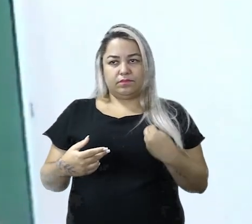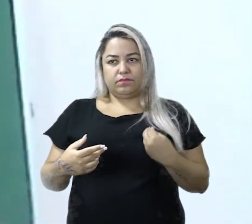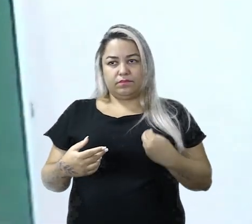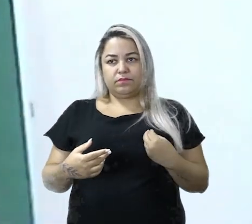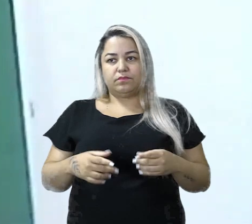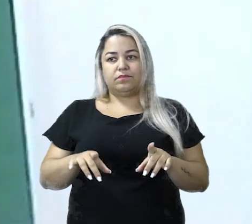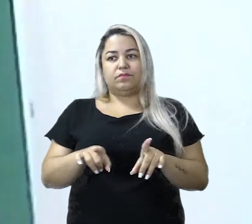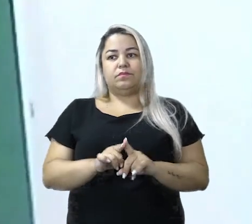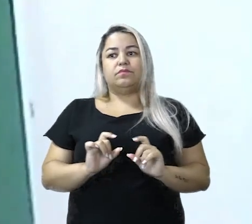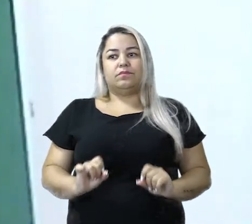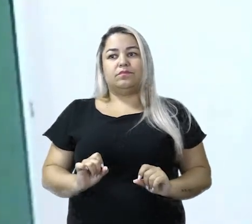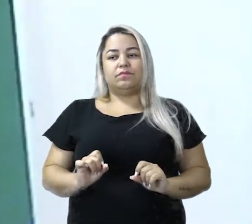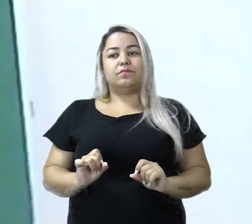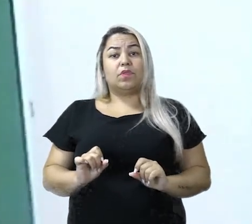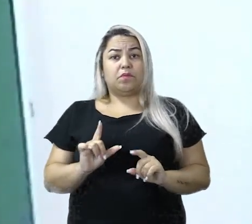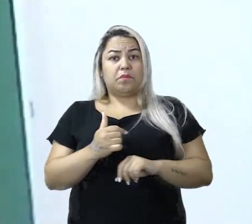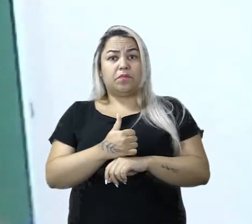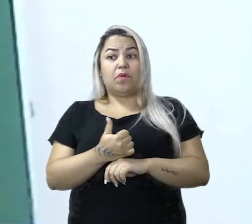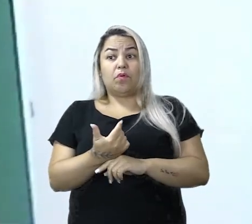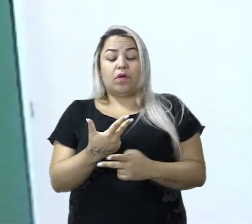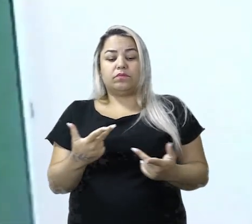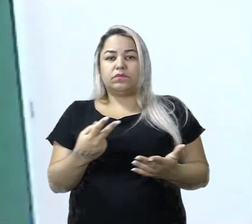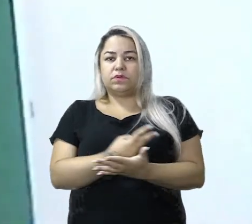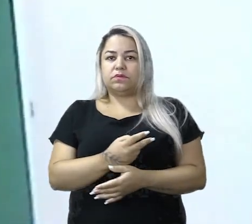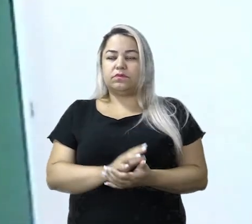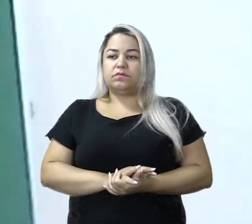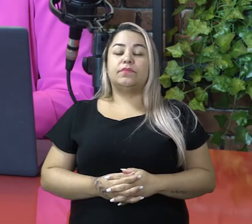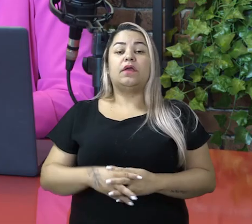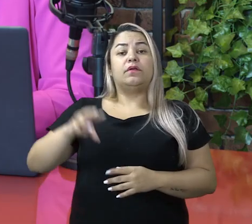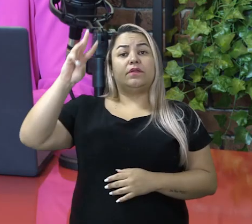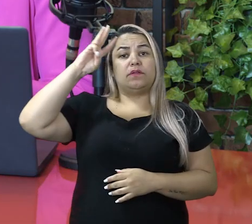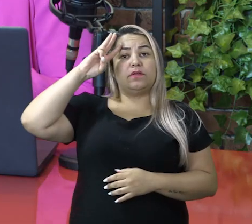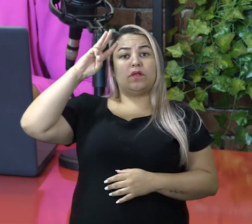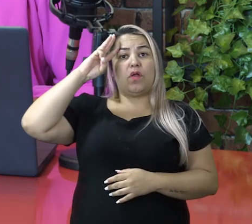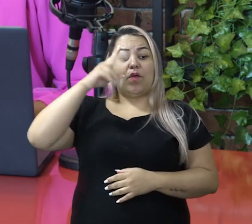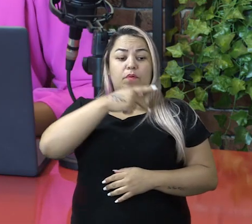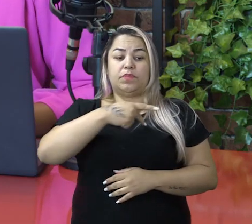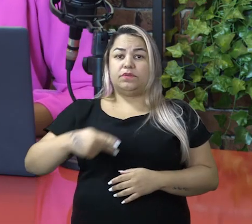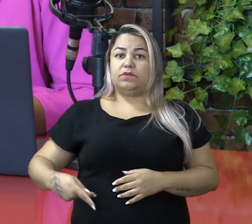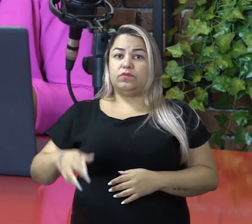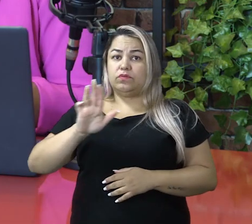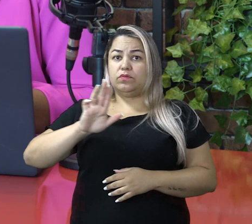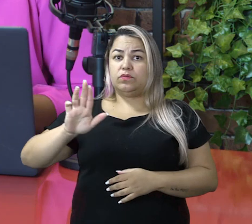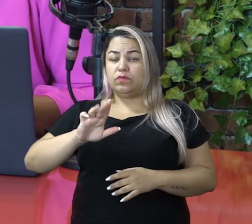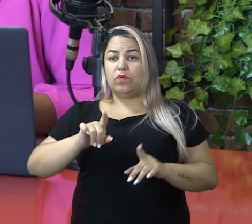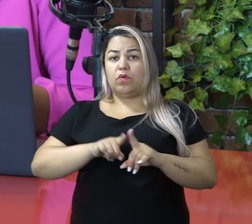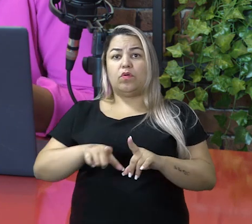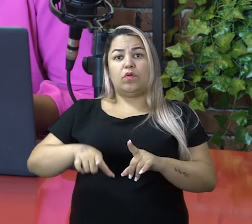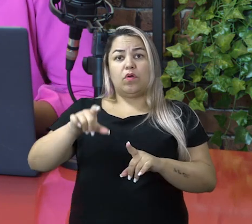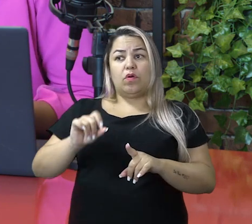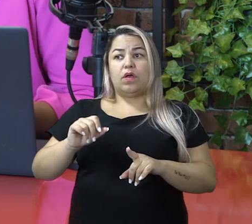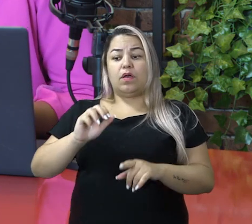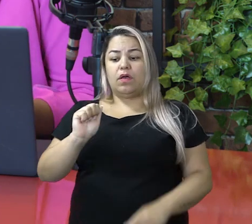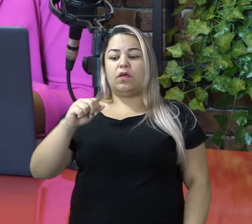eu vivo, só eu sei o que eu passo, e só eu sei o que amenizaria passar por isso. Na terça-feira, o presidente Lula